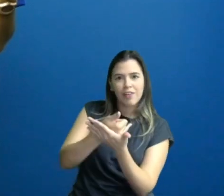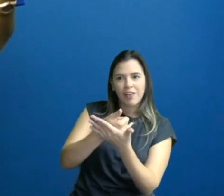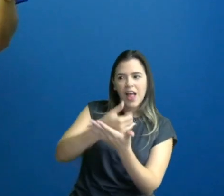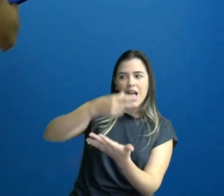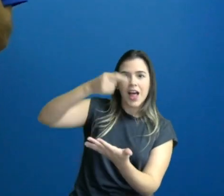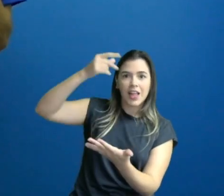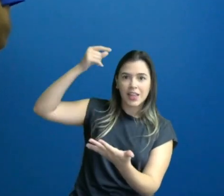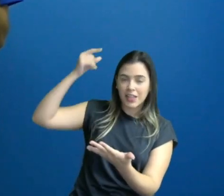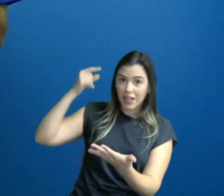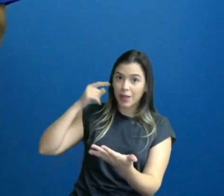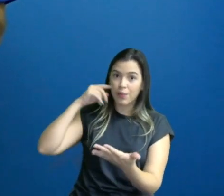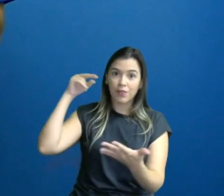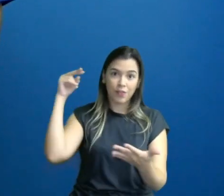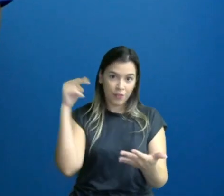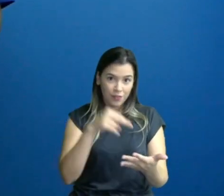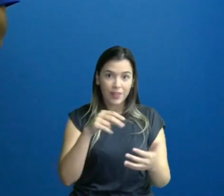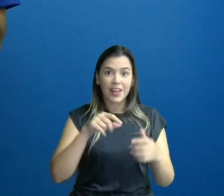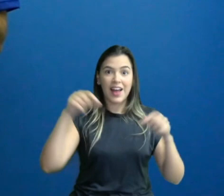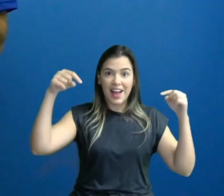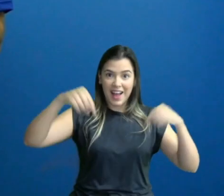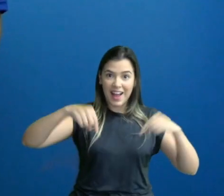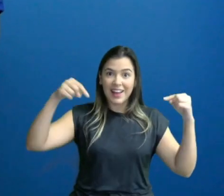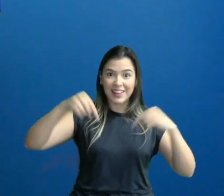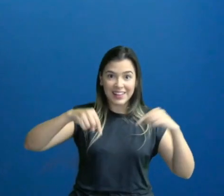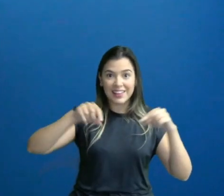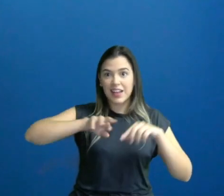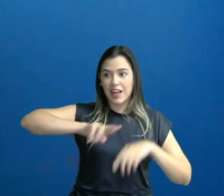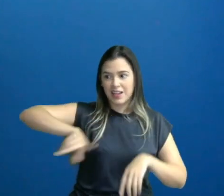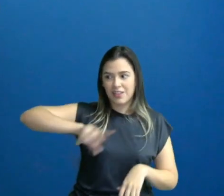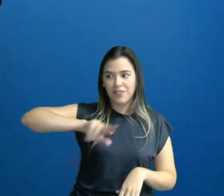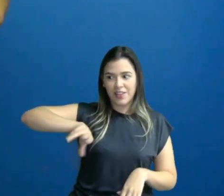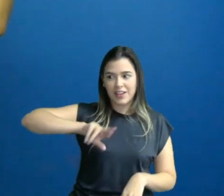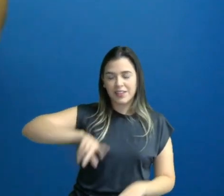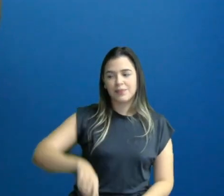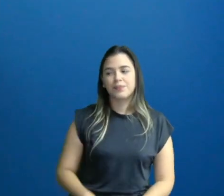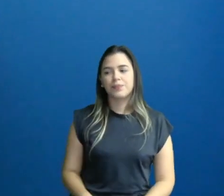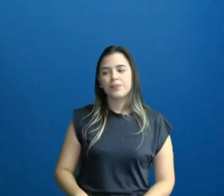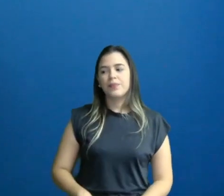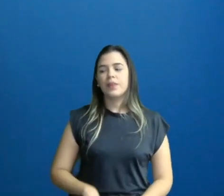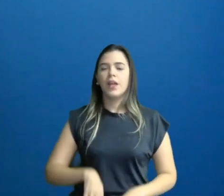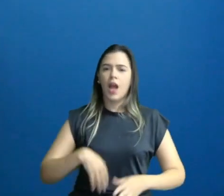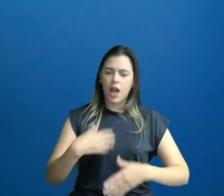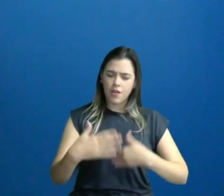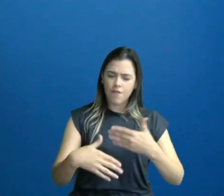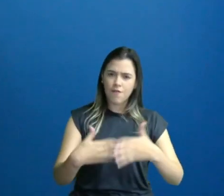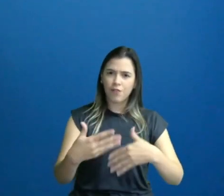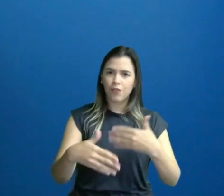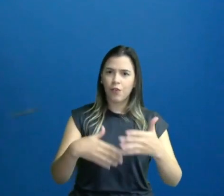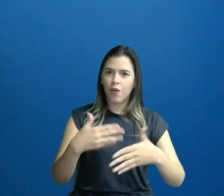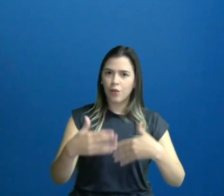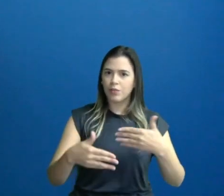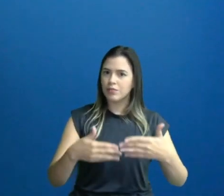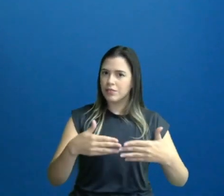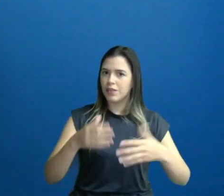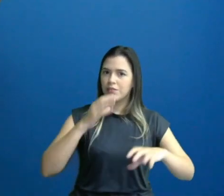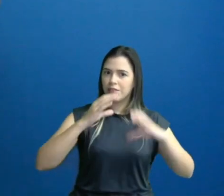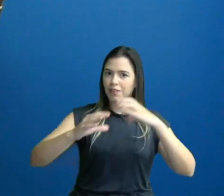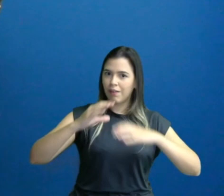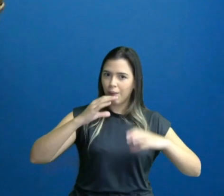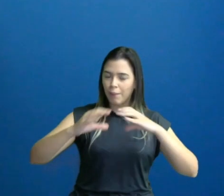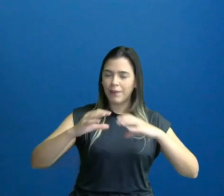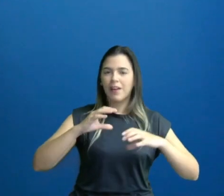da mão mas antigamente nós vamos ver aqui que era bem diferente com a evolução dos meios de comunicação